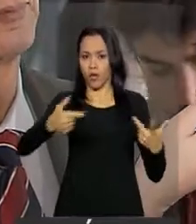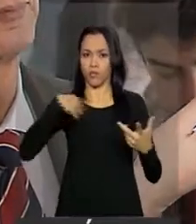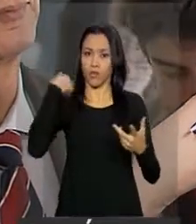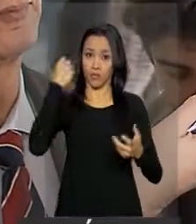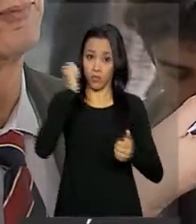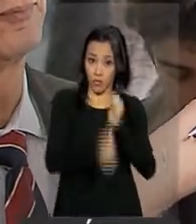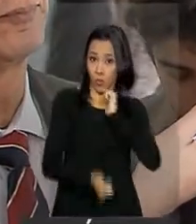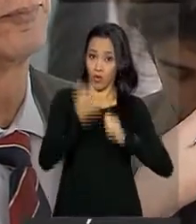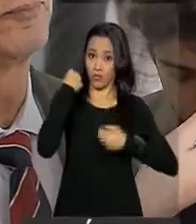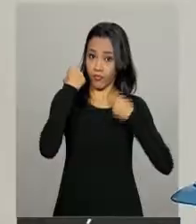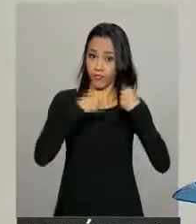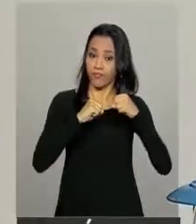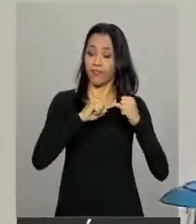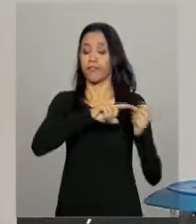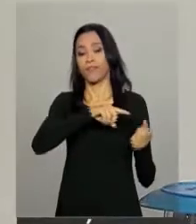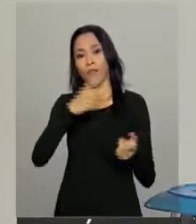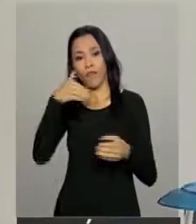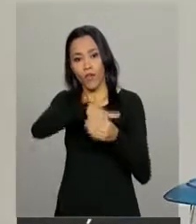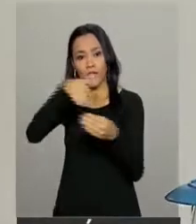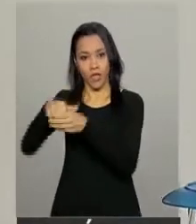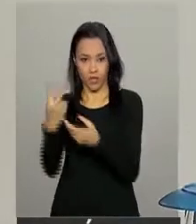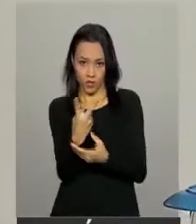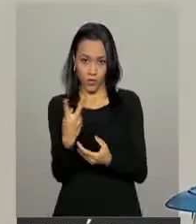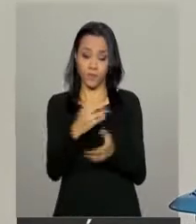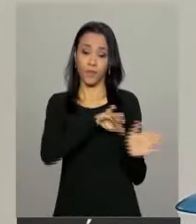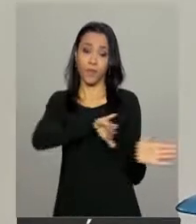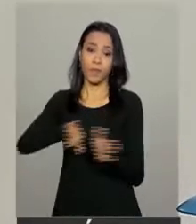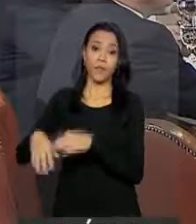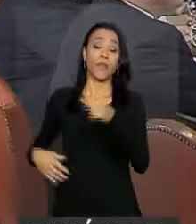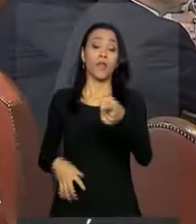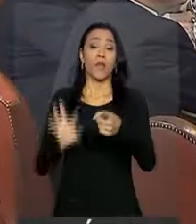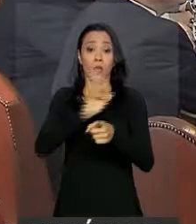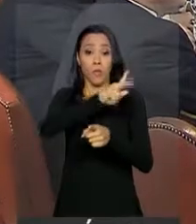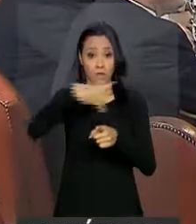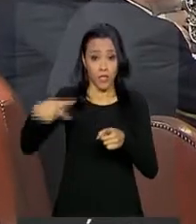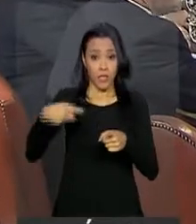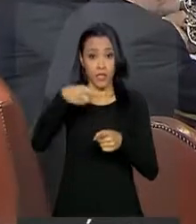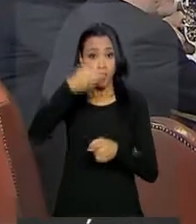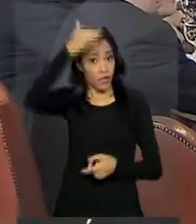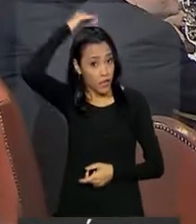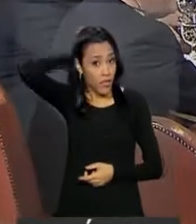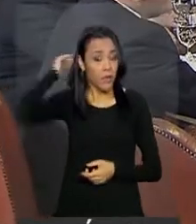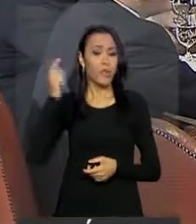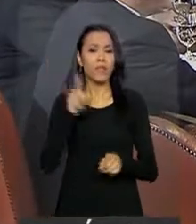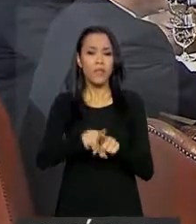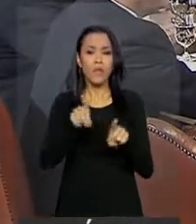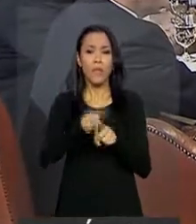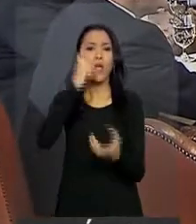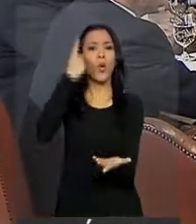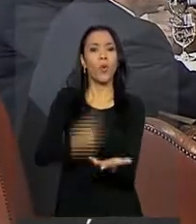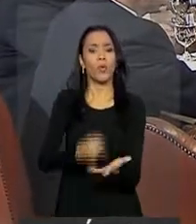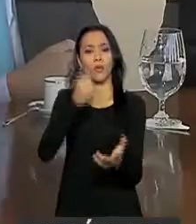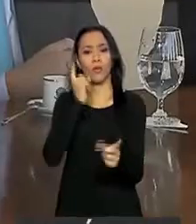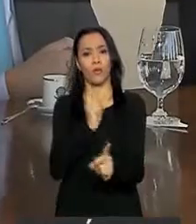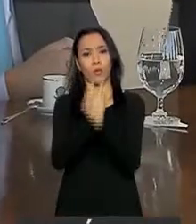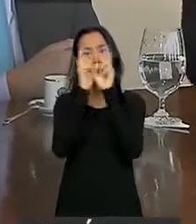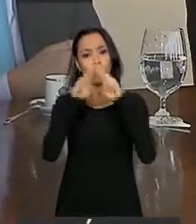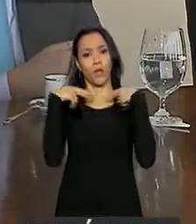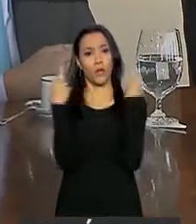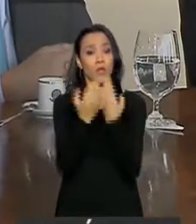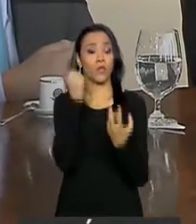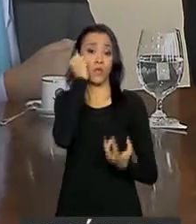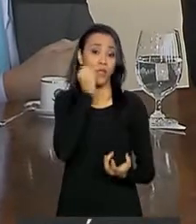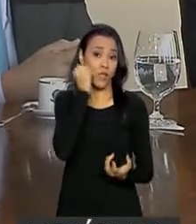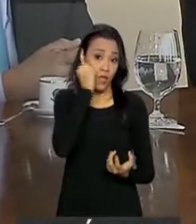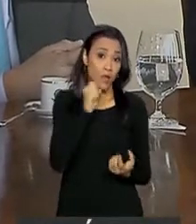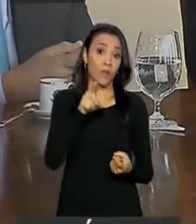semana o mérito da 257. O presidente em exercício, Michel Temer, também recebeu senadores para um encontro. À frente do grupo esteve o presidente